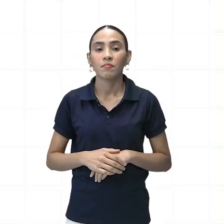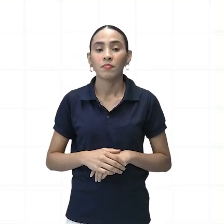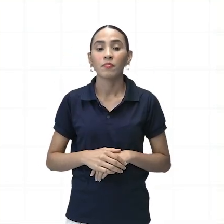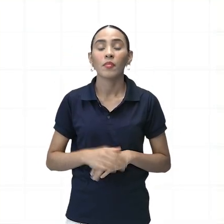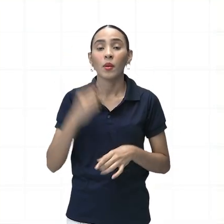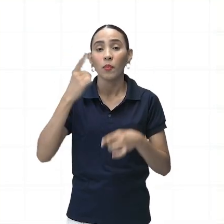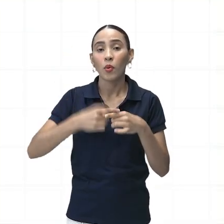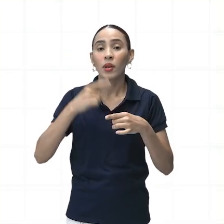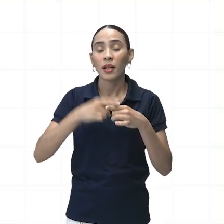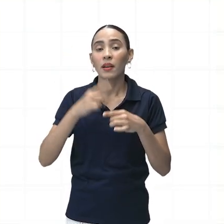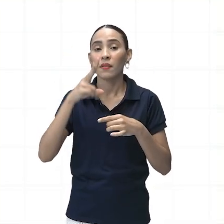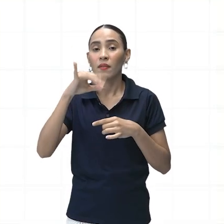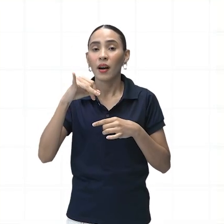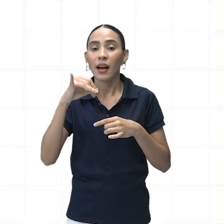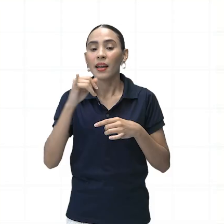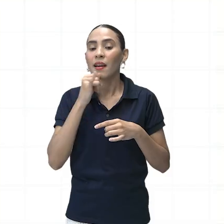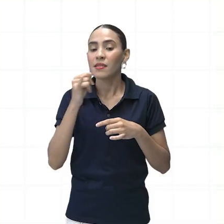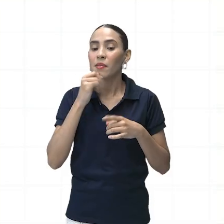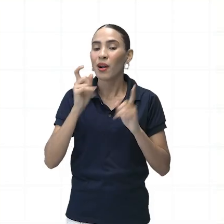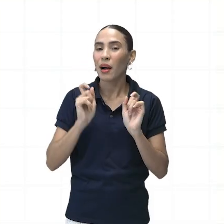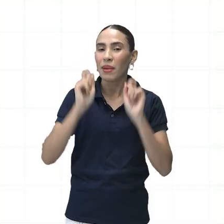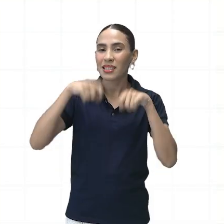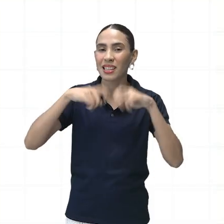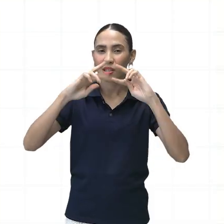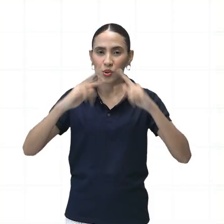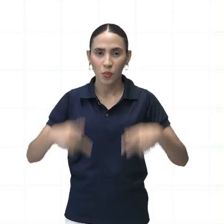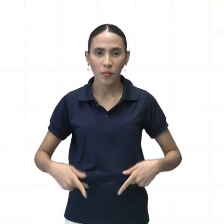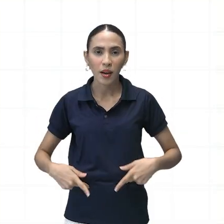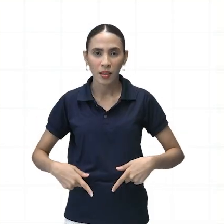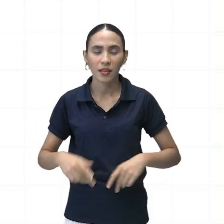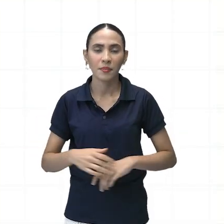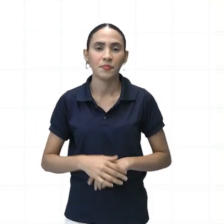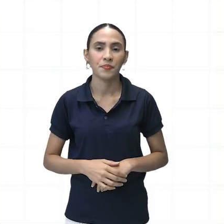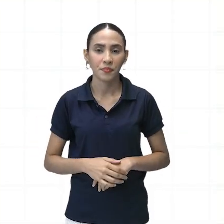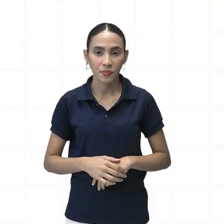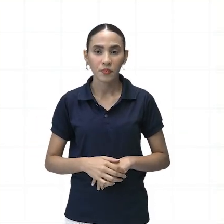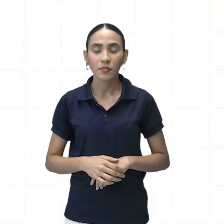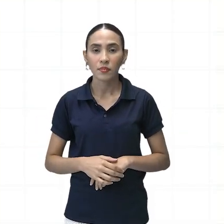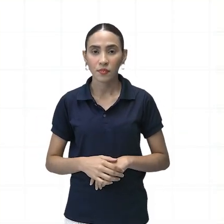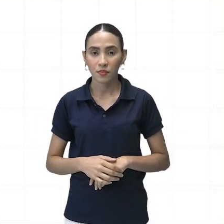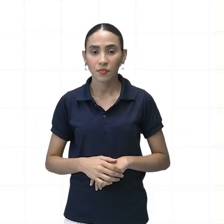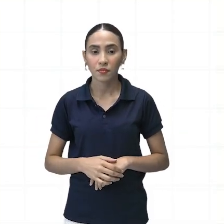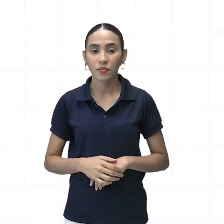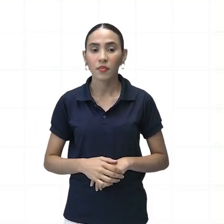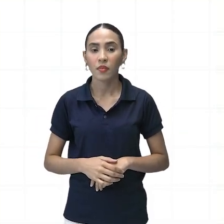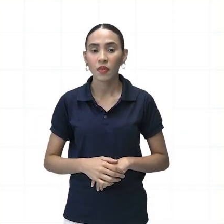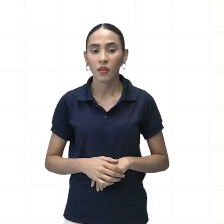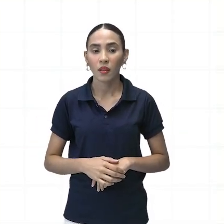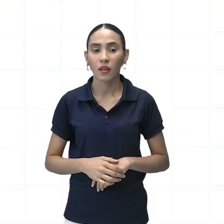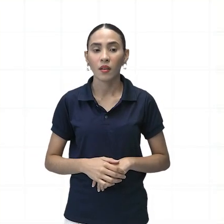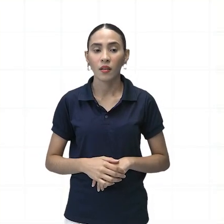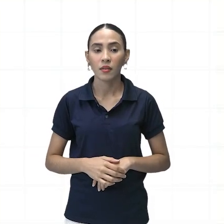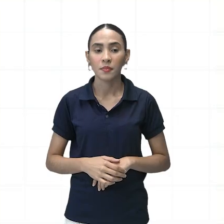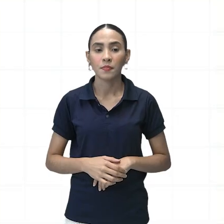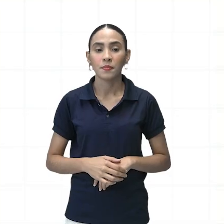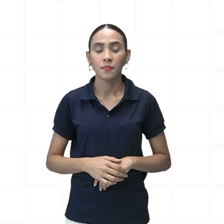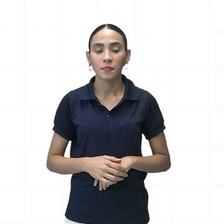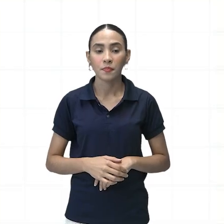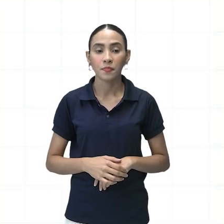sobrenatural, porque vai além, né, da natureza humana, vai além